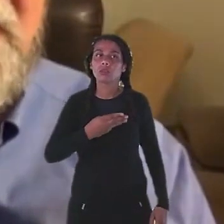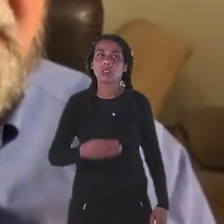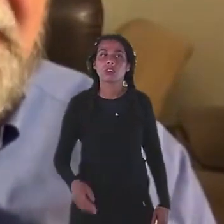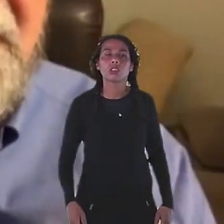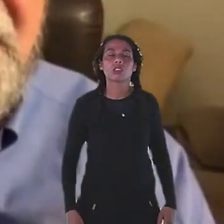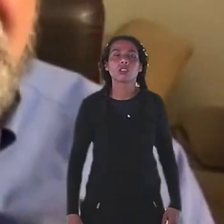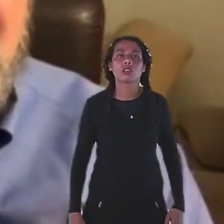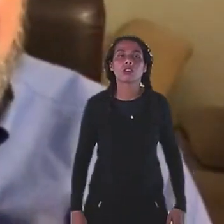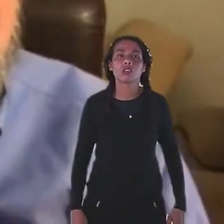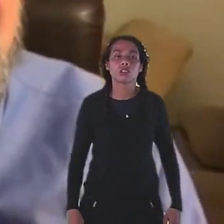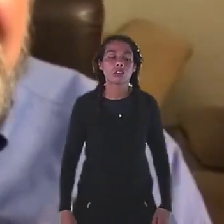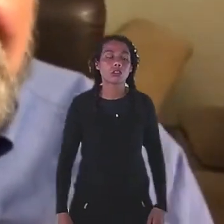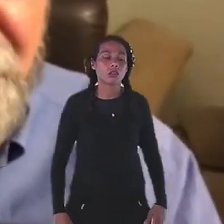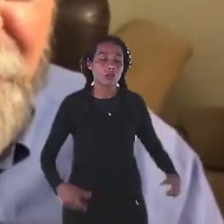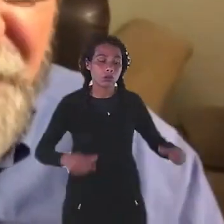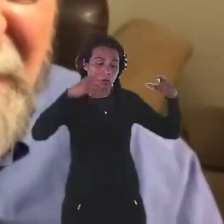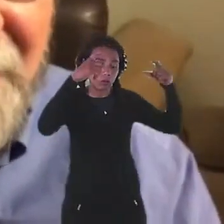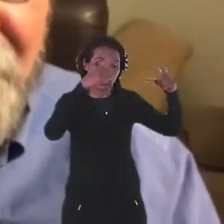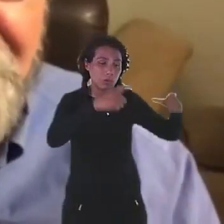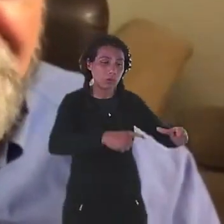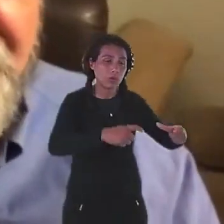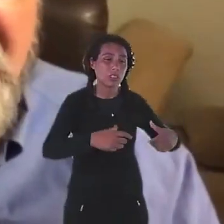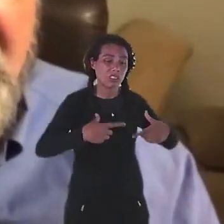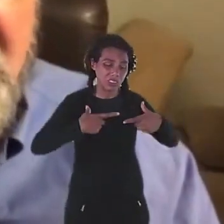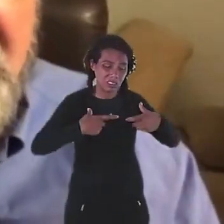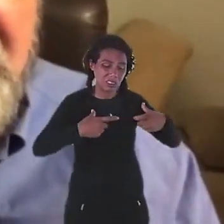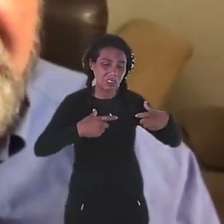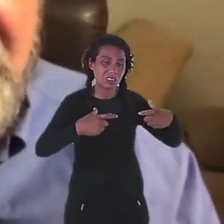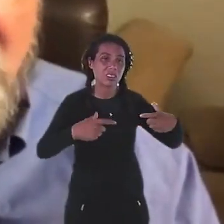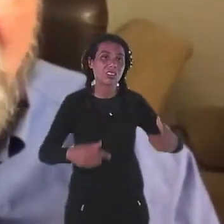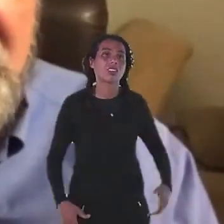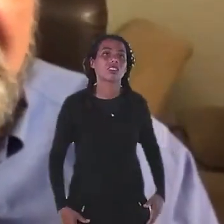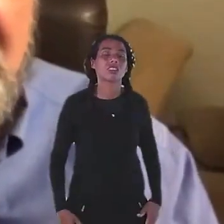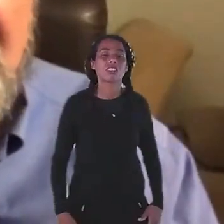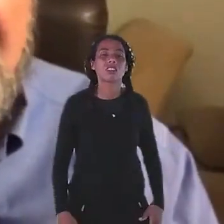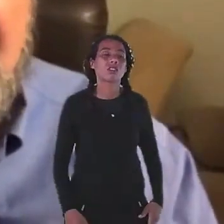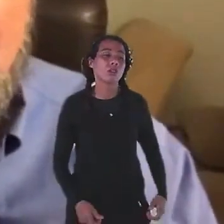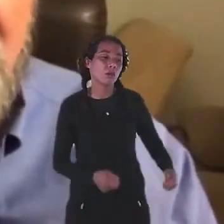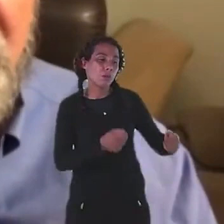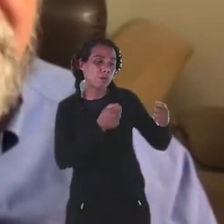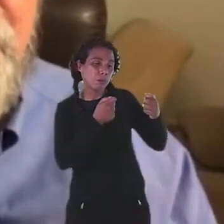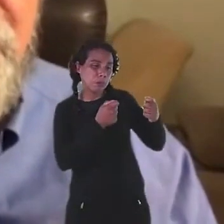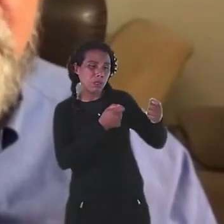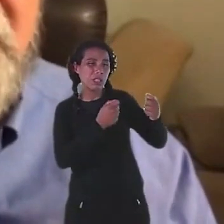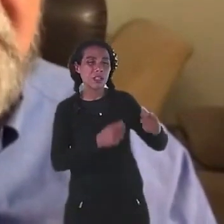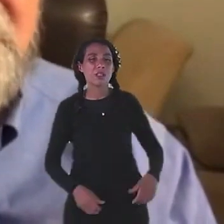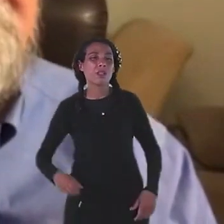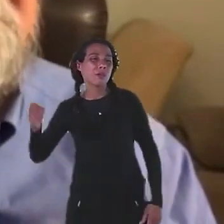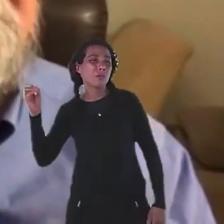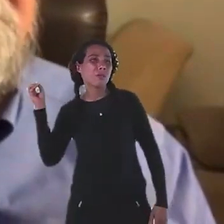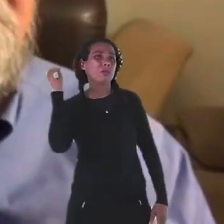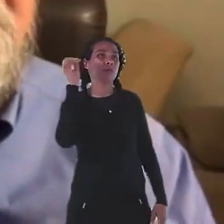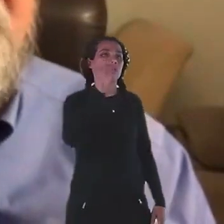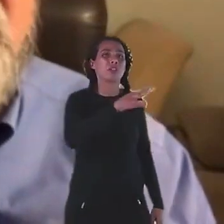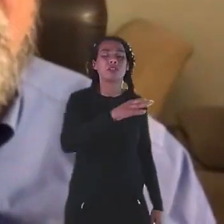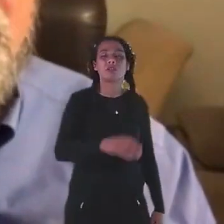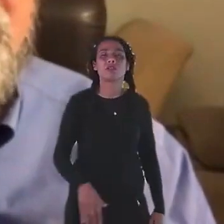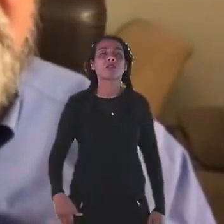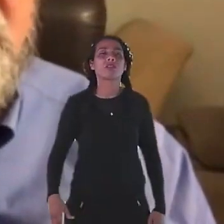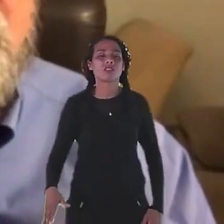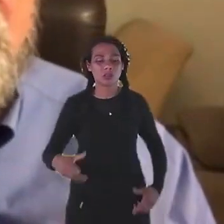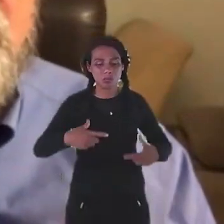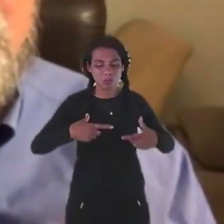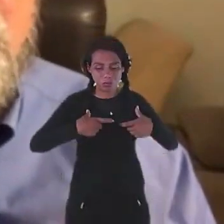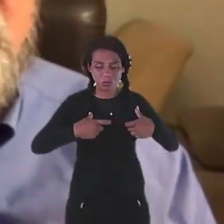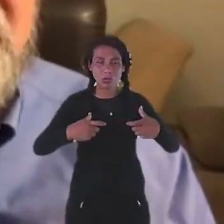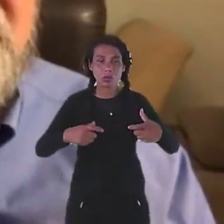na terra de ninguém para ser fuzilado. E a outra é o genocídio de Ruanda,